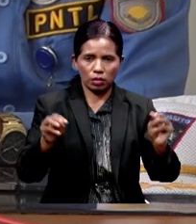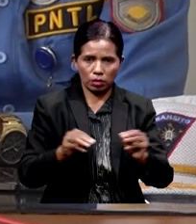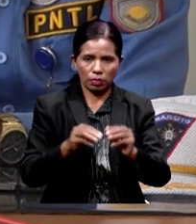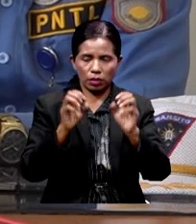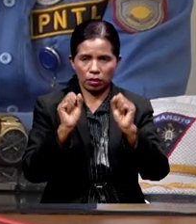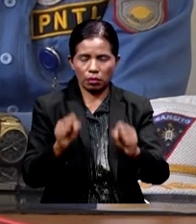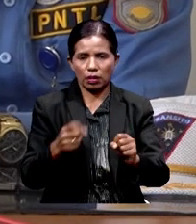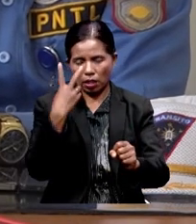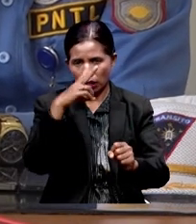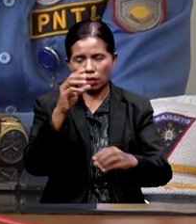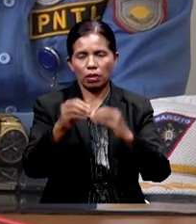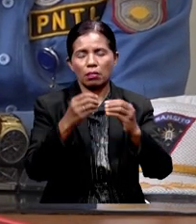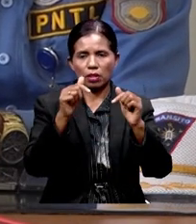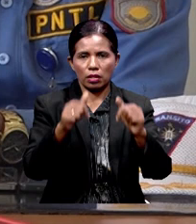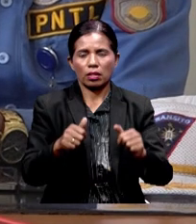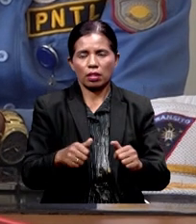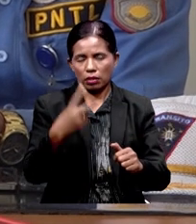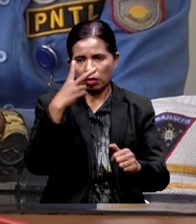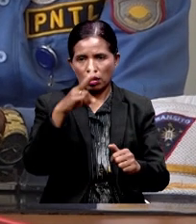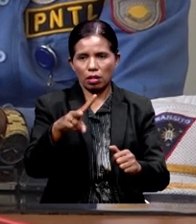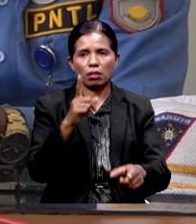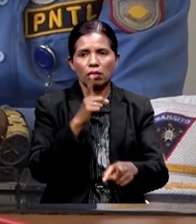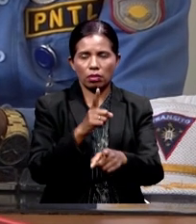a tu bela areira, né? A tu bela controla,